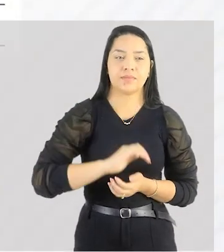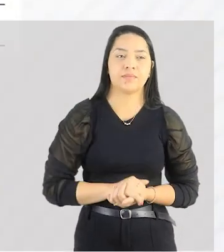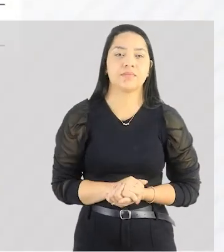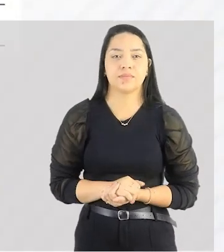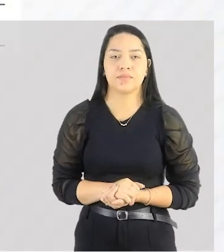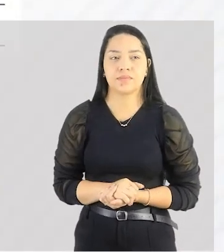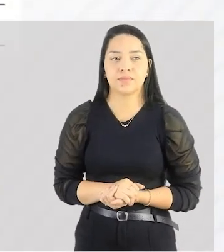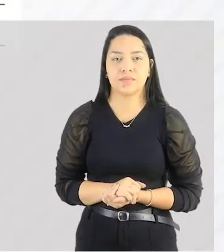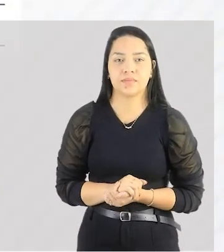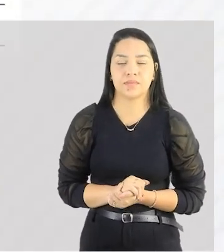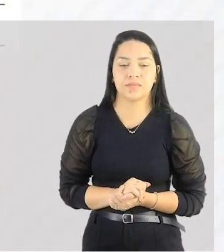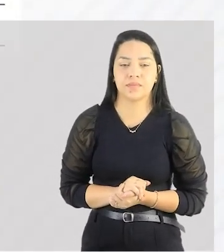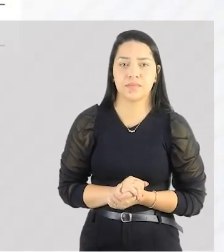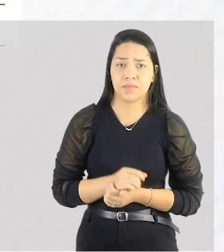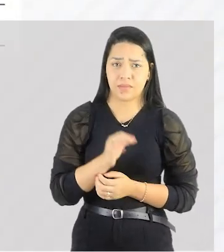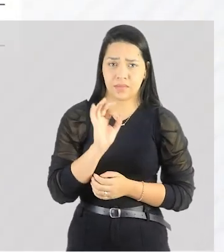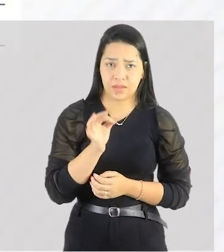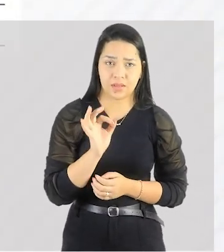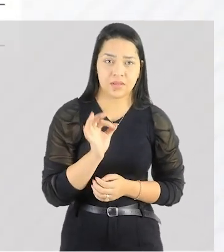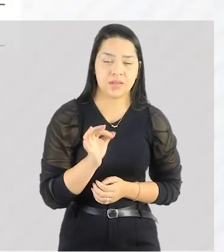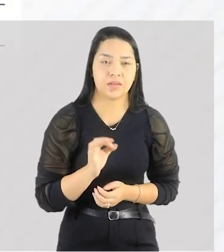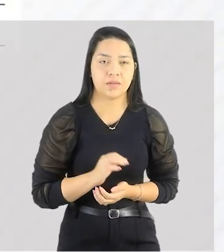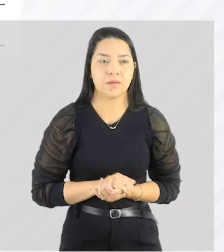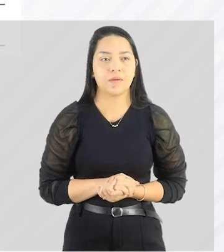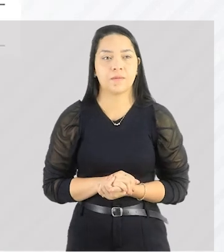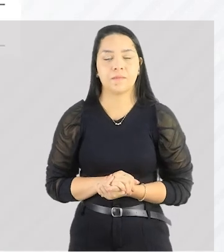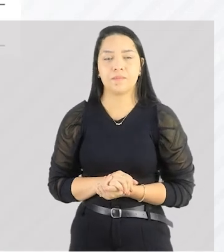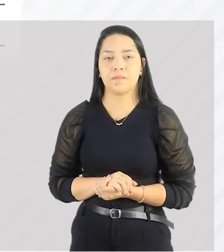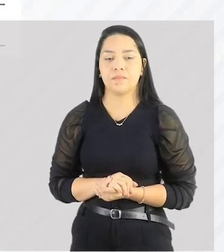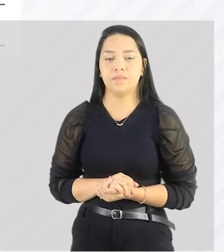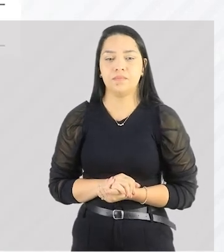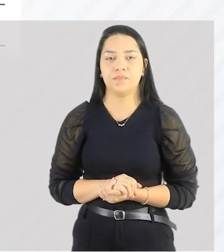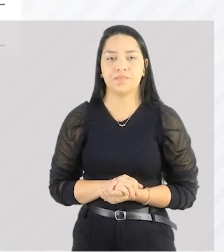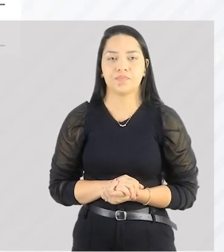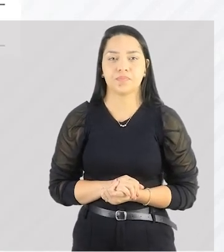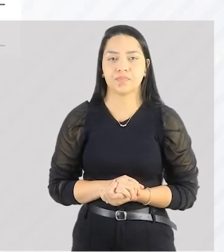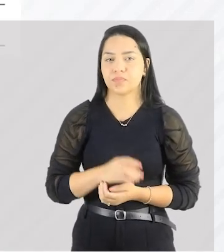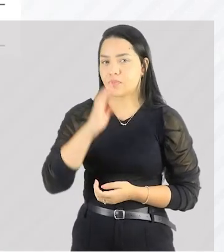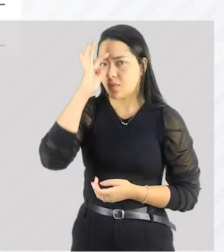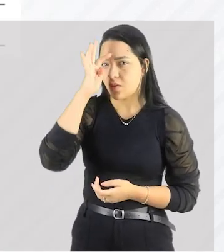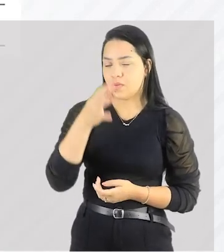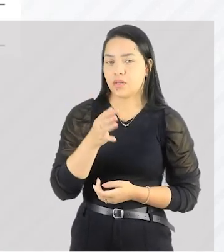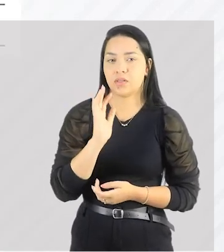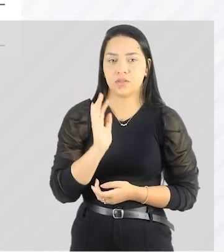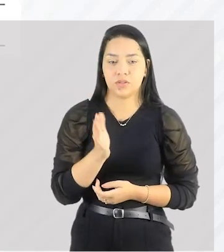C. Beleza? Tranquilo? Muito bem. Questãozinha